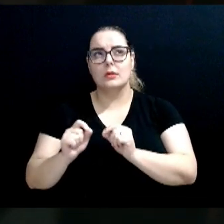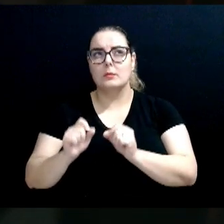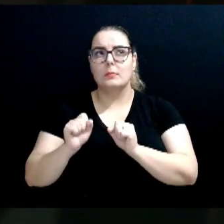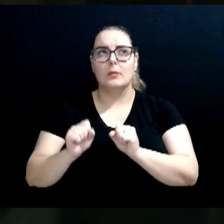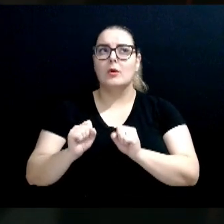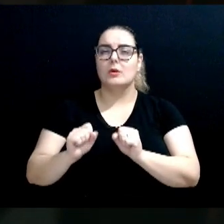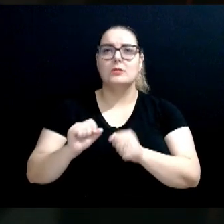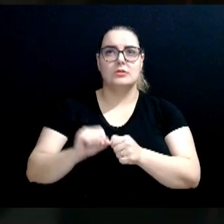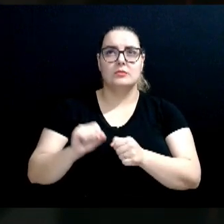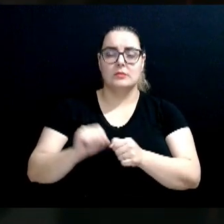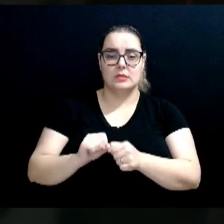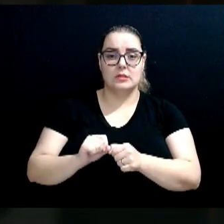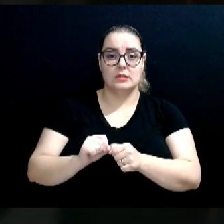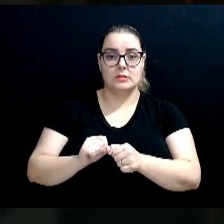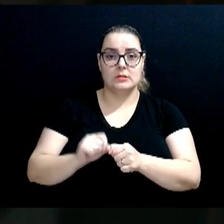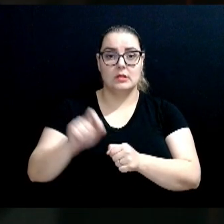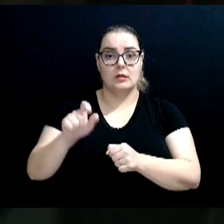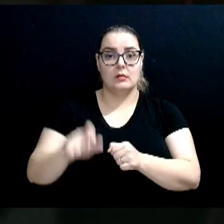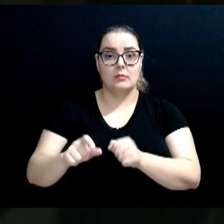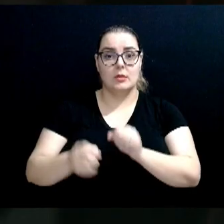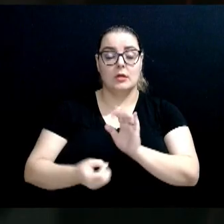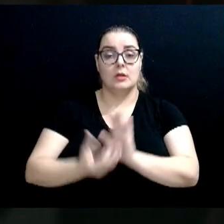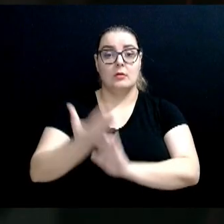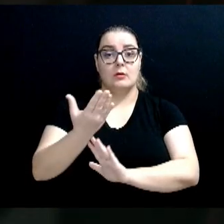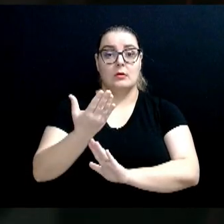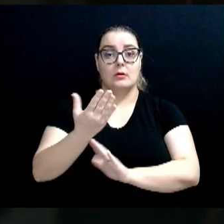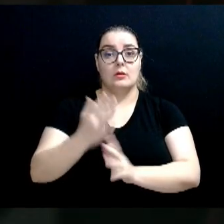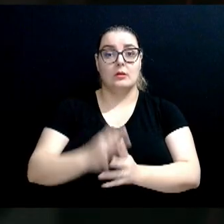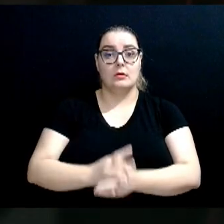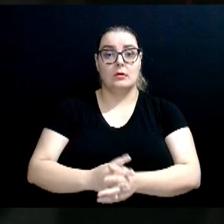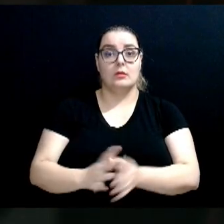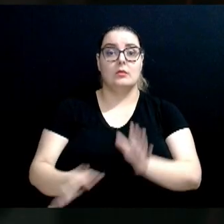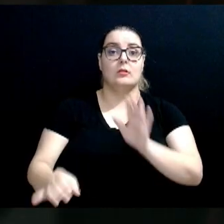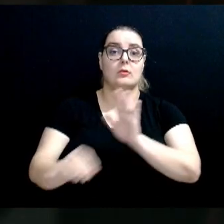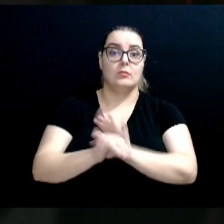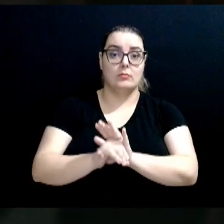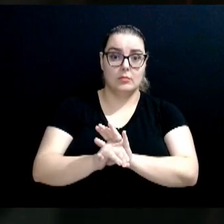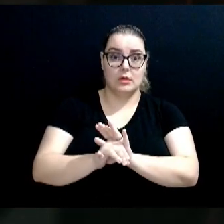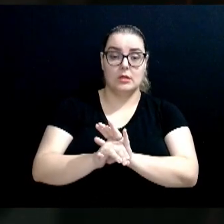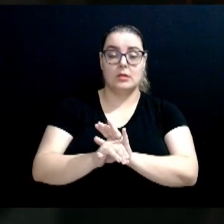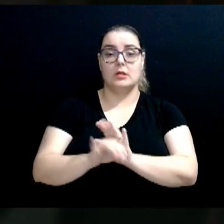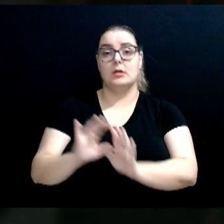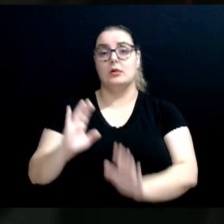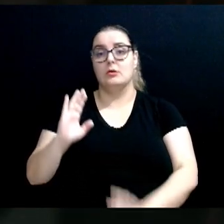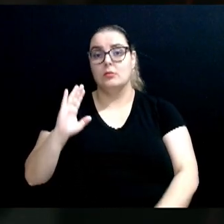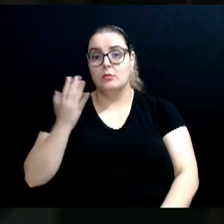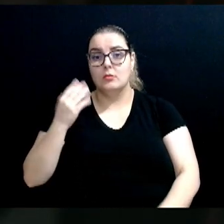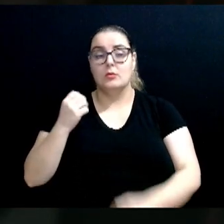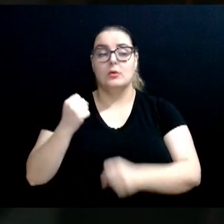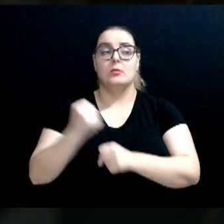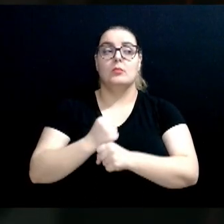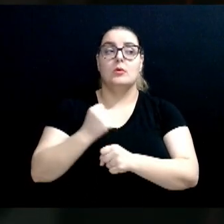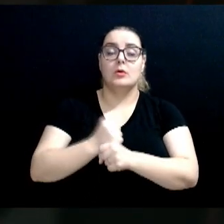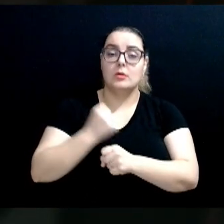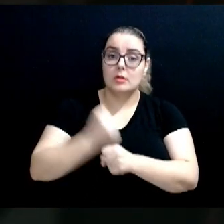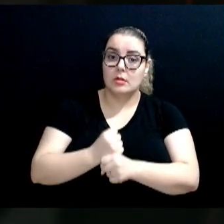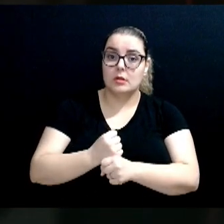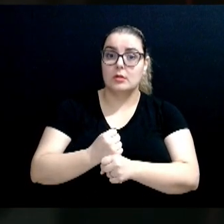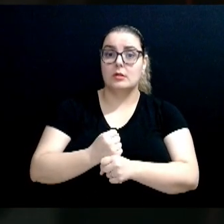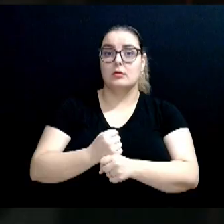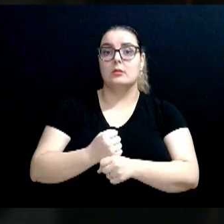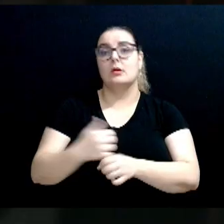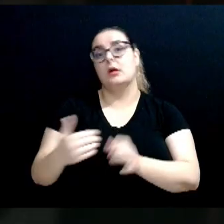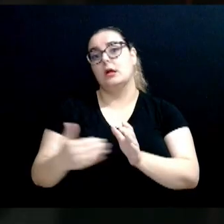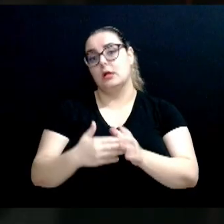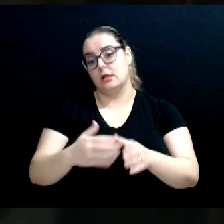a criar e sustentar uma identidade falsa durante tanto tempo, mesmo convivendo